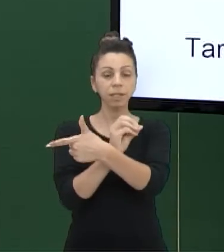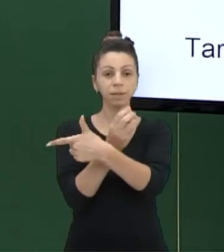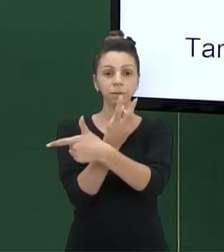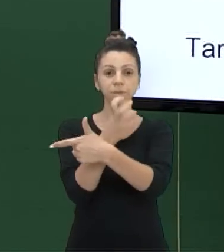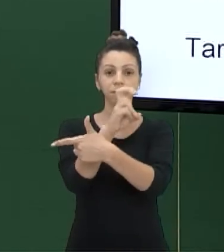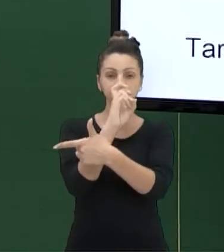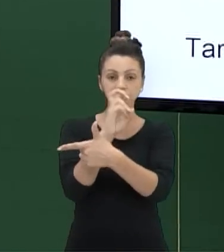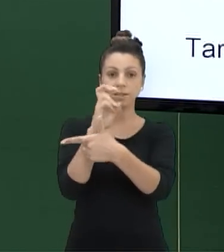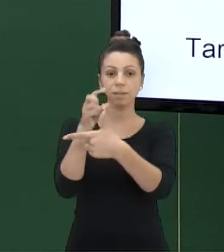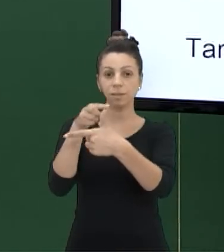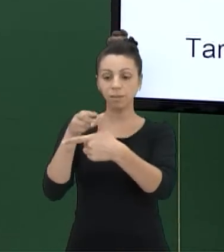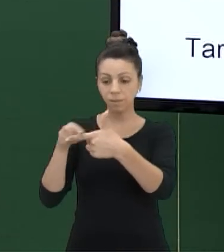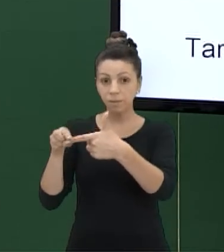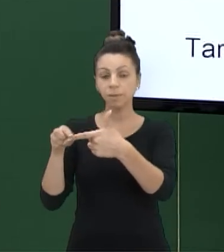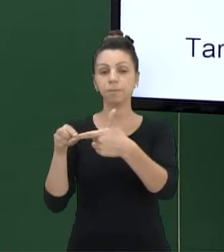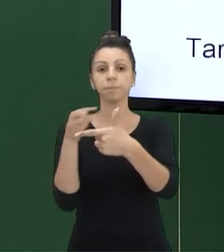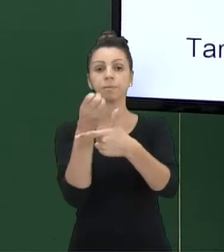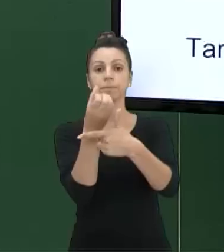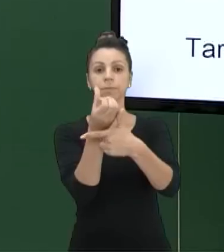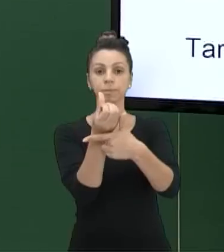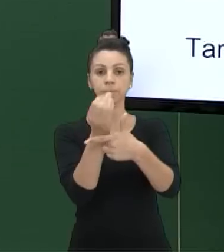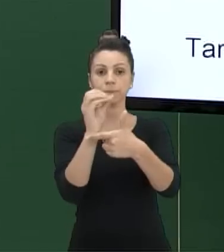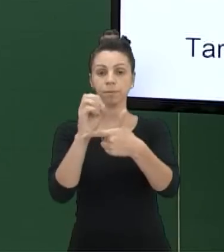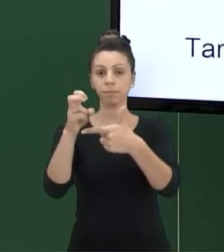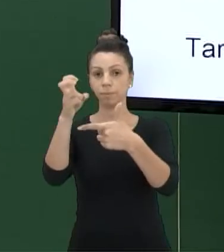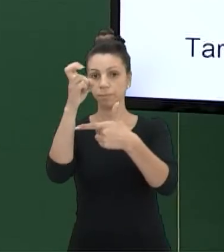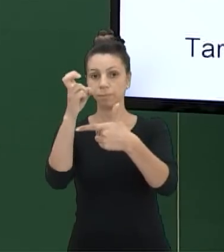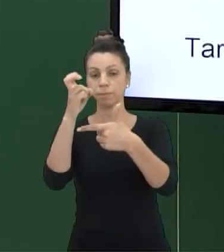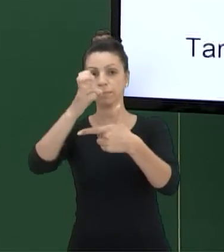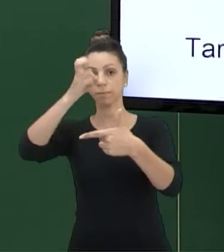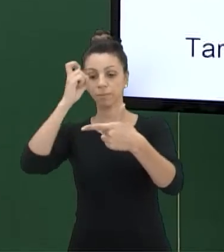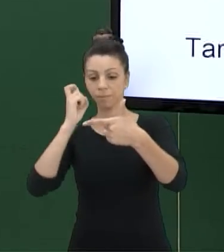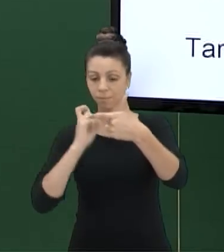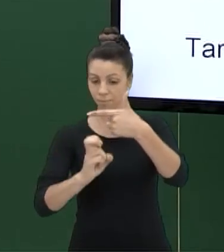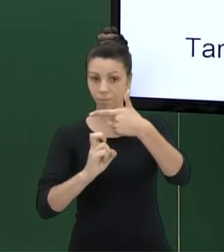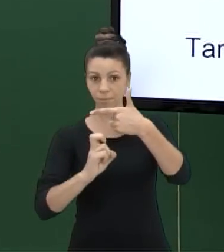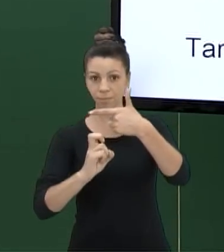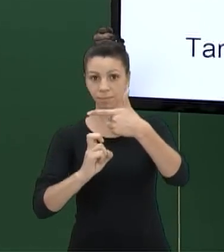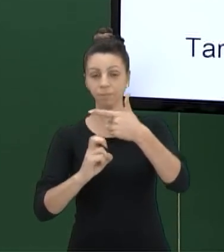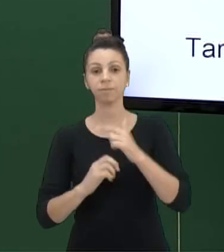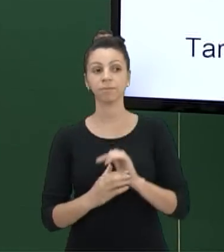Então, 605 vezes 5, 3.025.